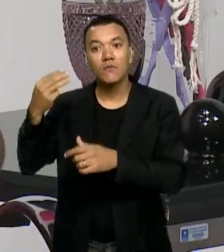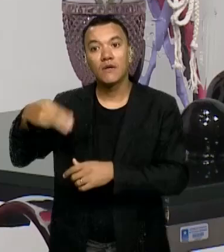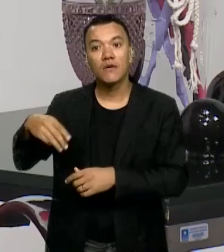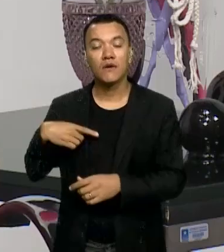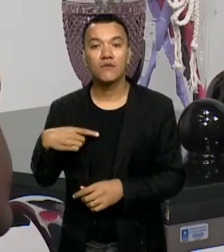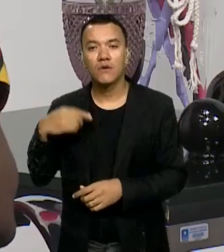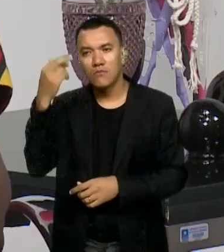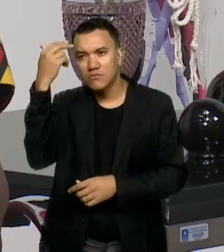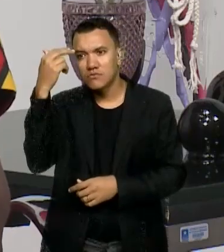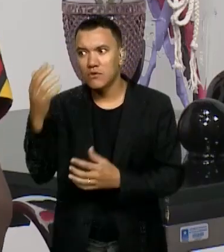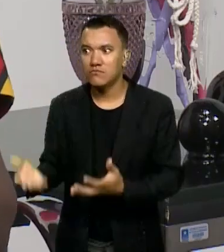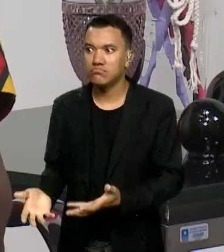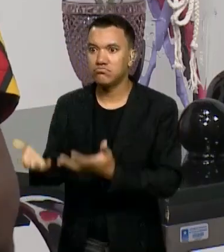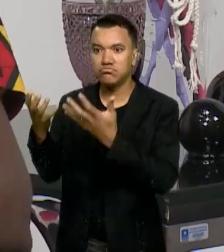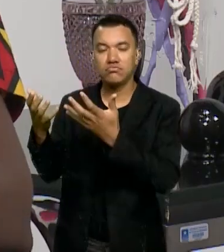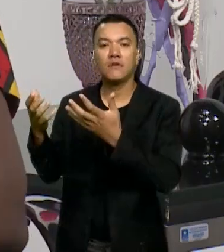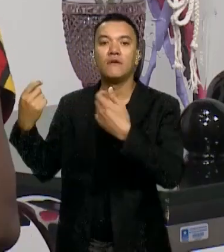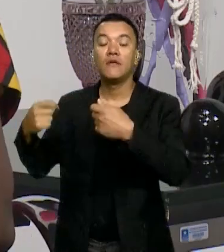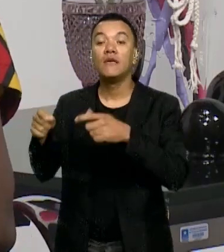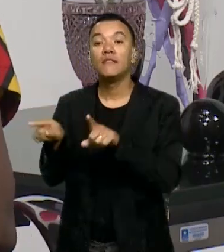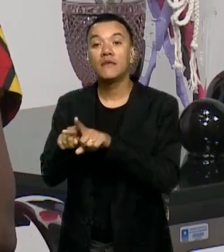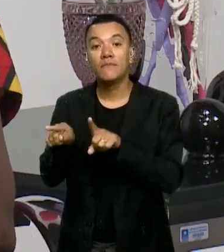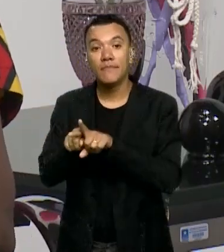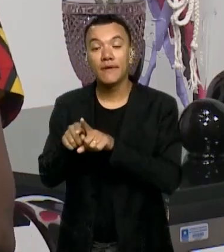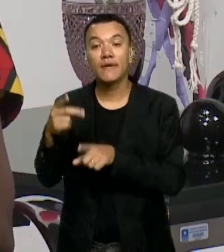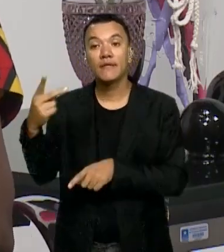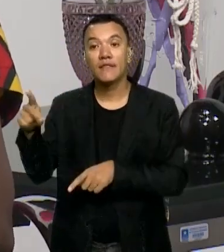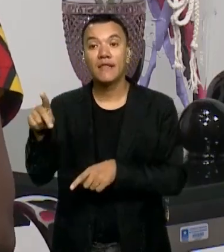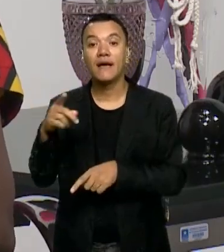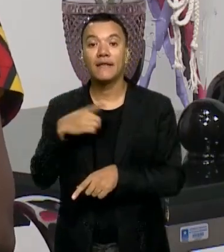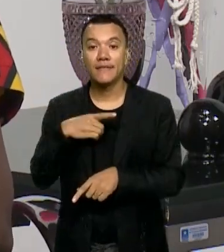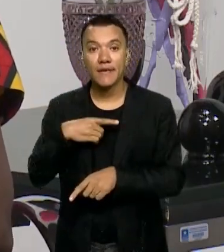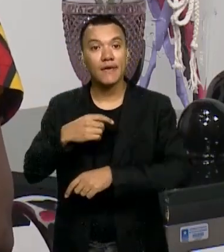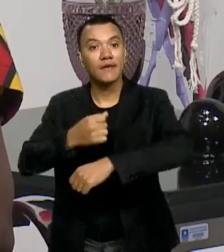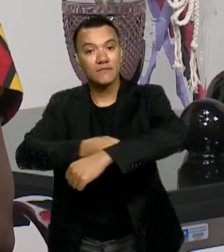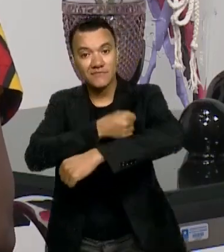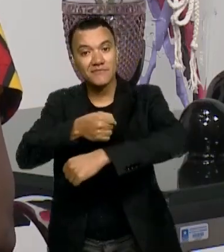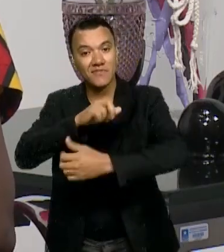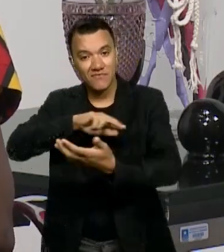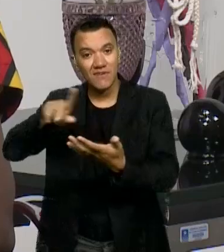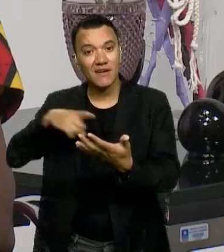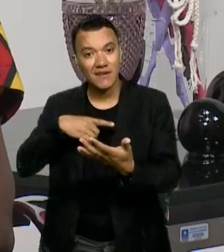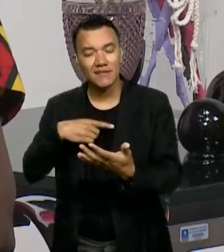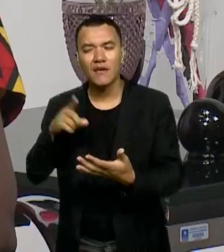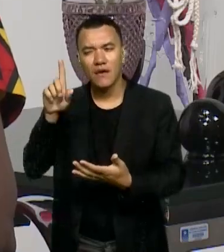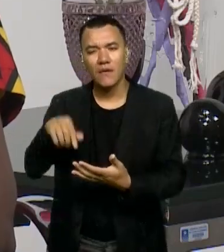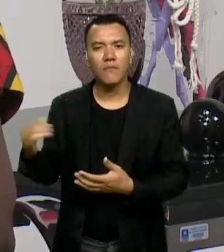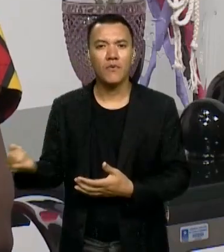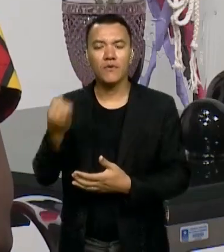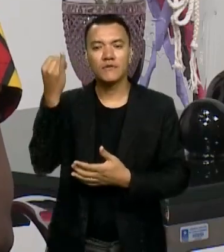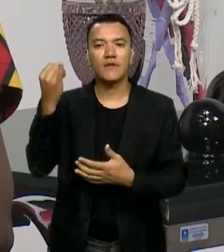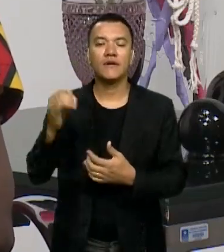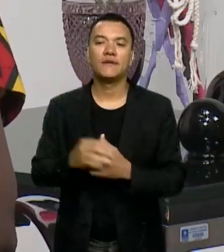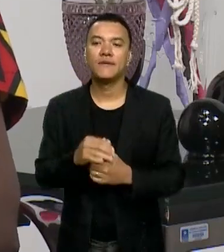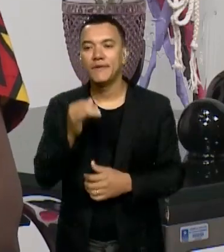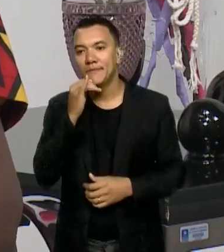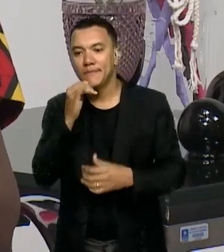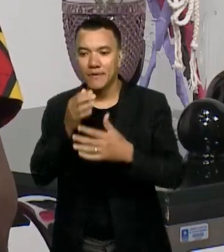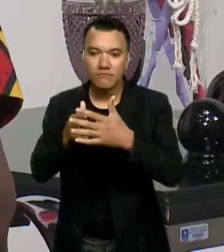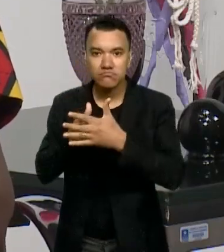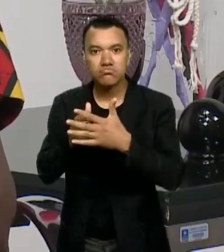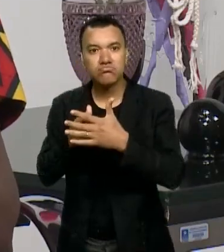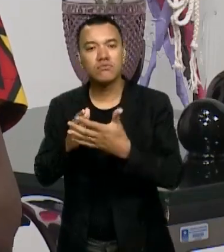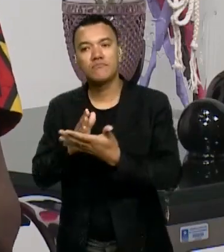assim também como traz a riqueza da gastronomia. Isso é de extrema importância para romper barreira, quebrar